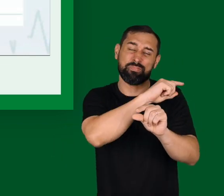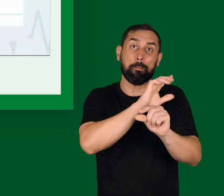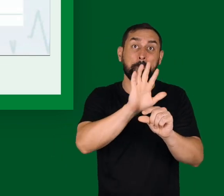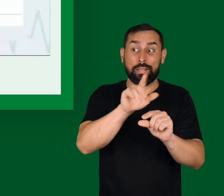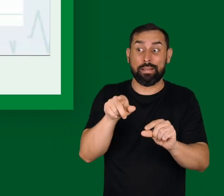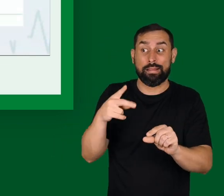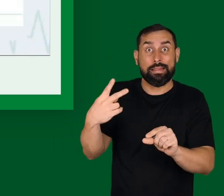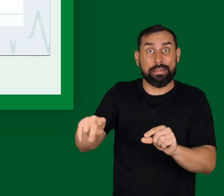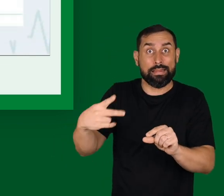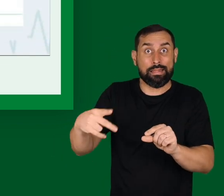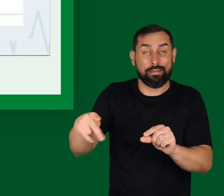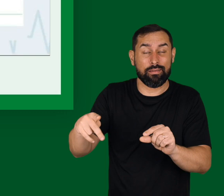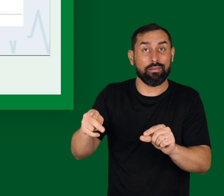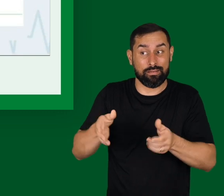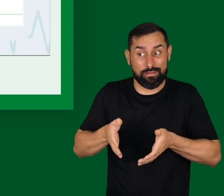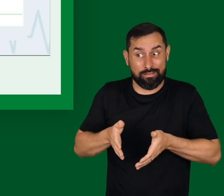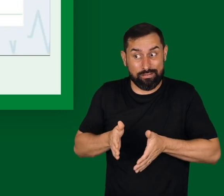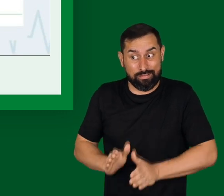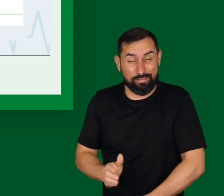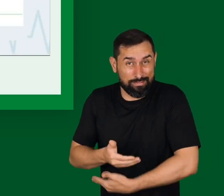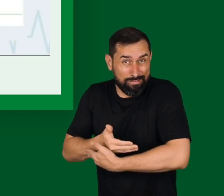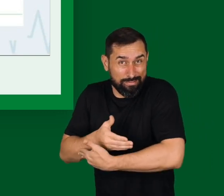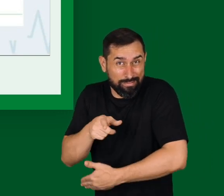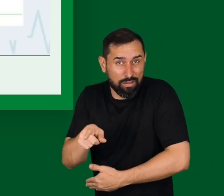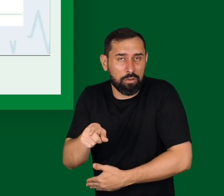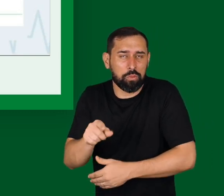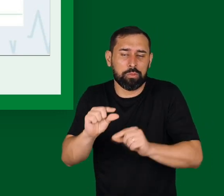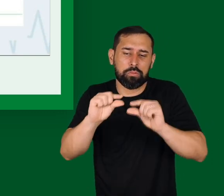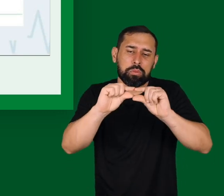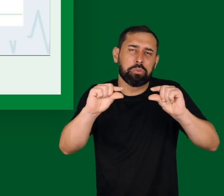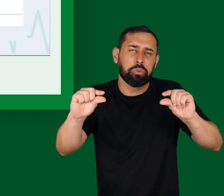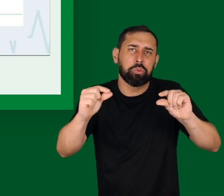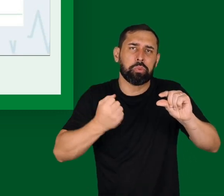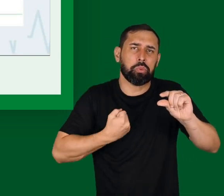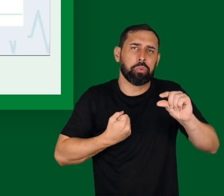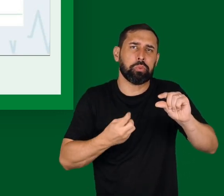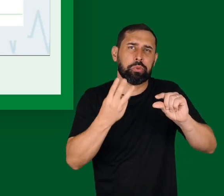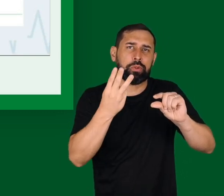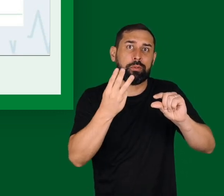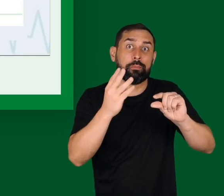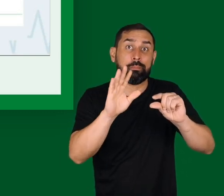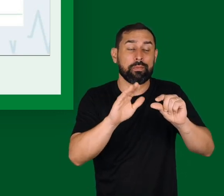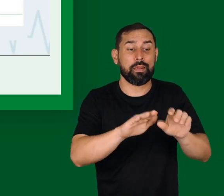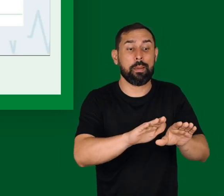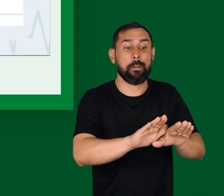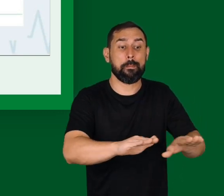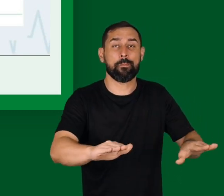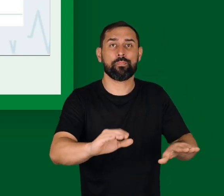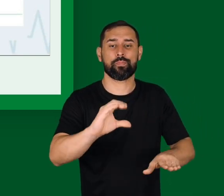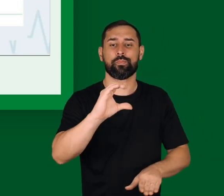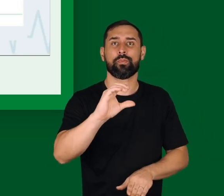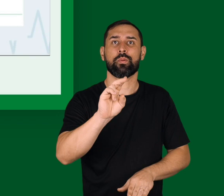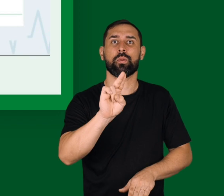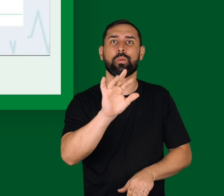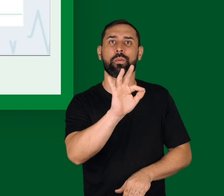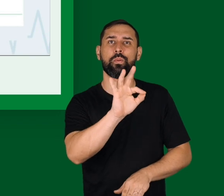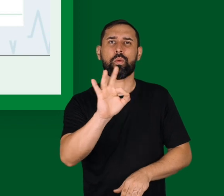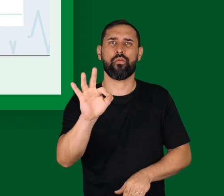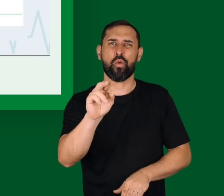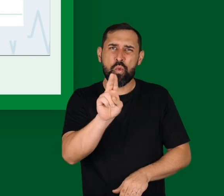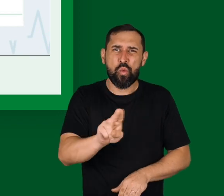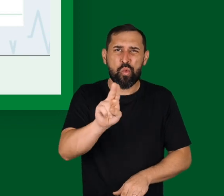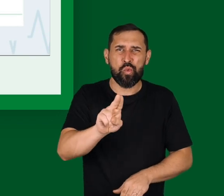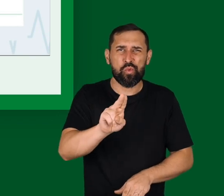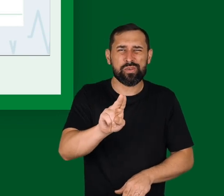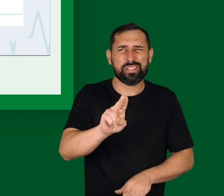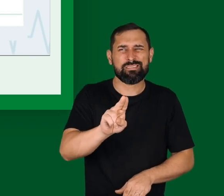2,5, tá? Mas no bebê a termo, a gente vai utilizar um tubo 3. Na faixa pediátrica, raramente a gente usa